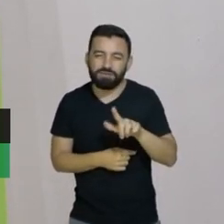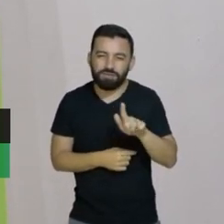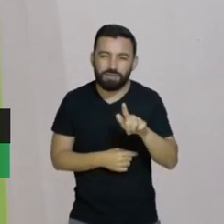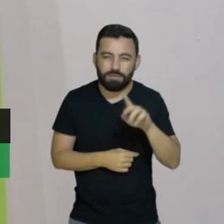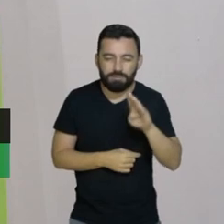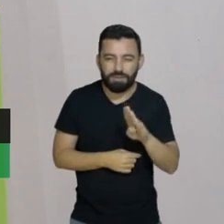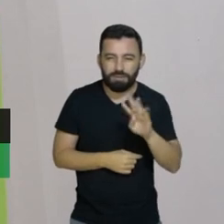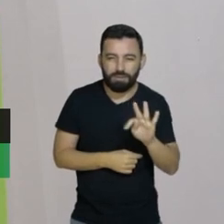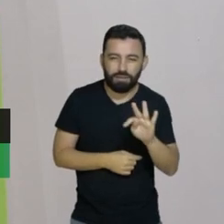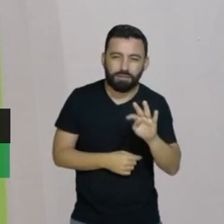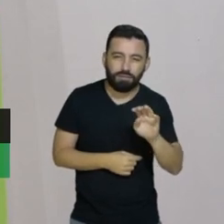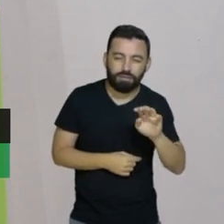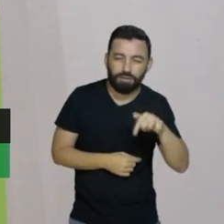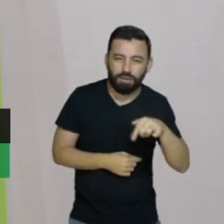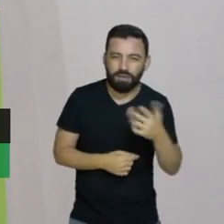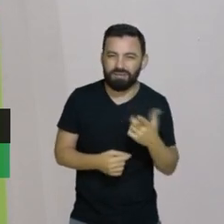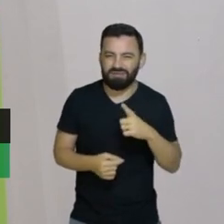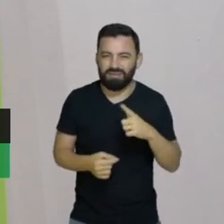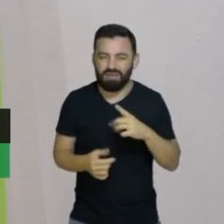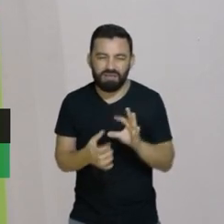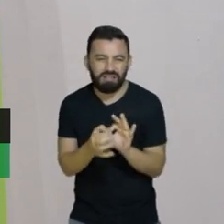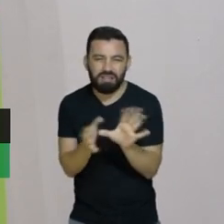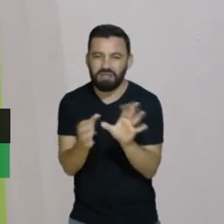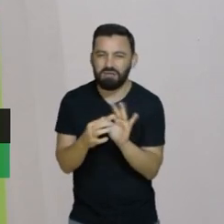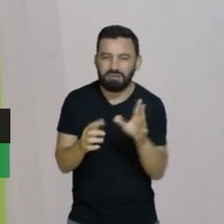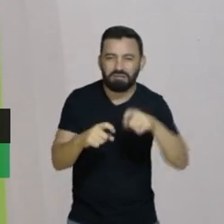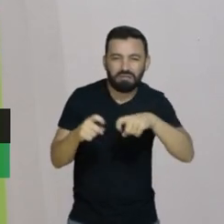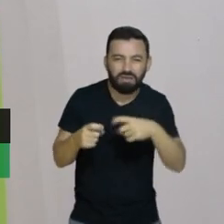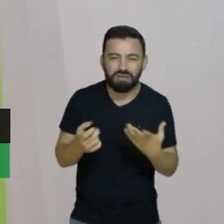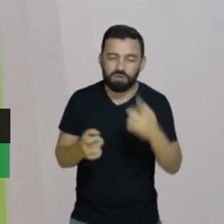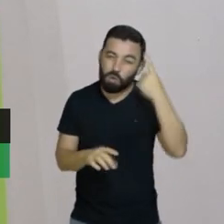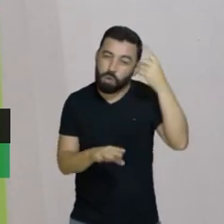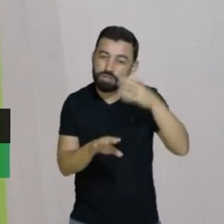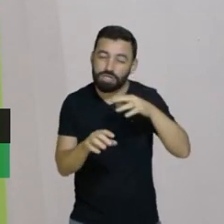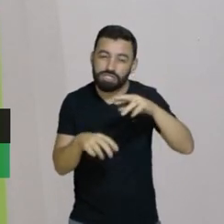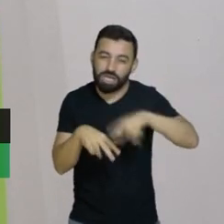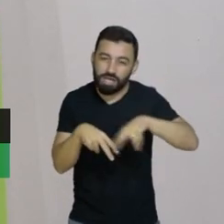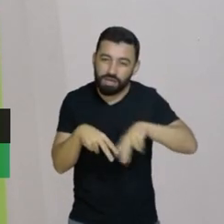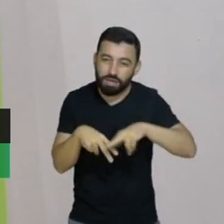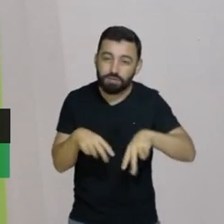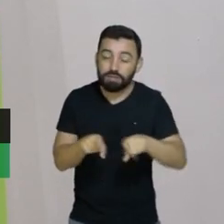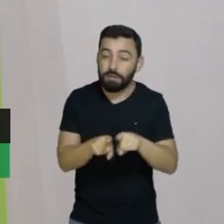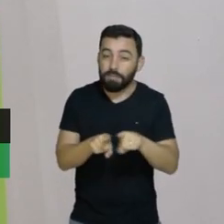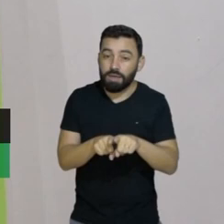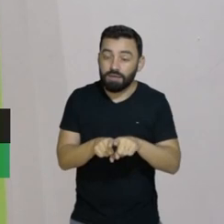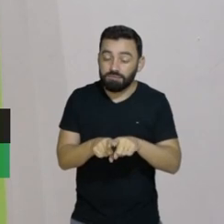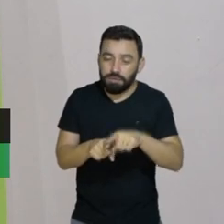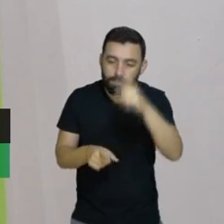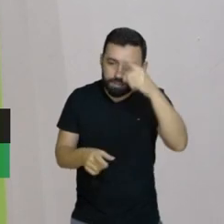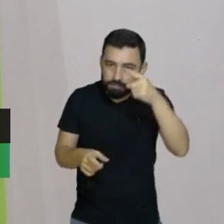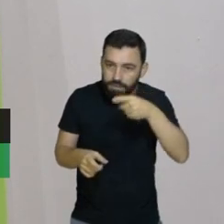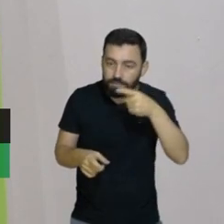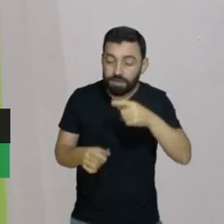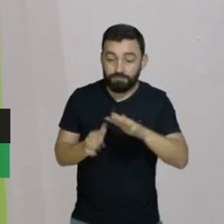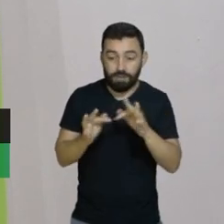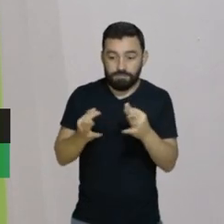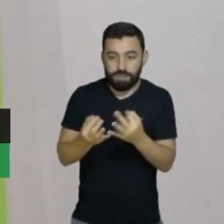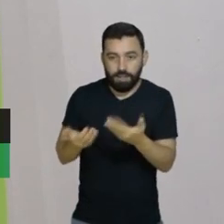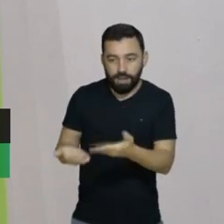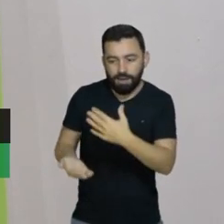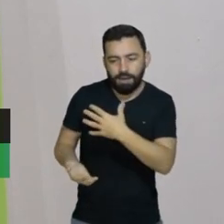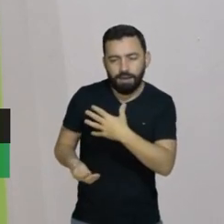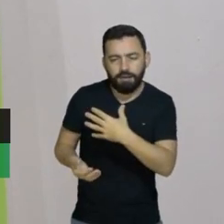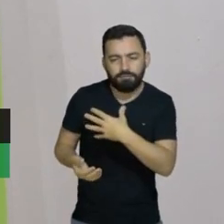enfim, libertinagem sexual, ideologia de gênero. Querem tirar a autoridade da família sobre as crianças, sobre a educação dos seus